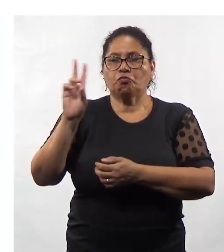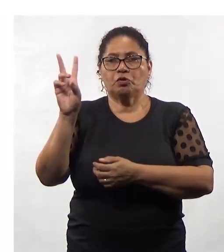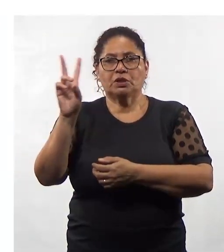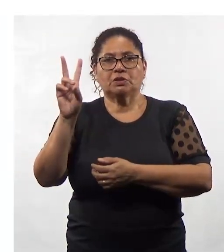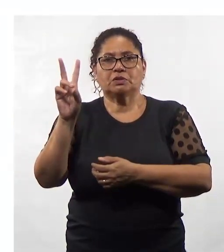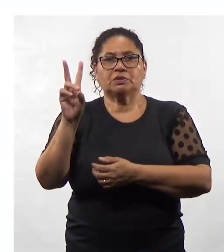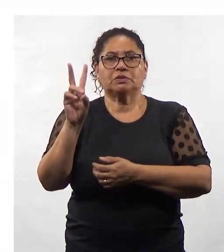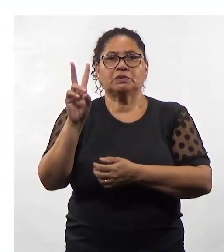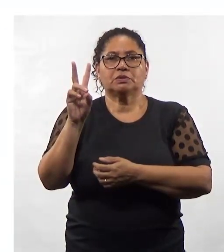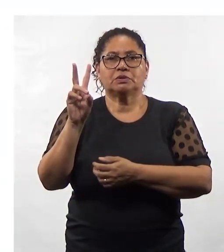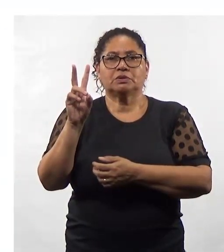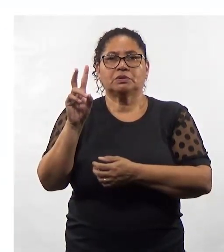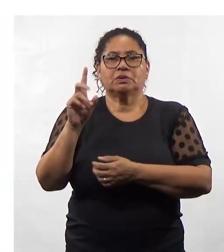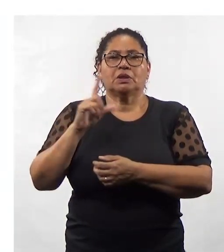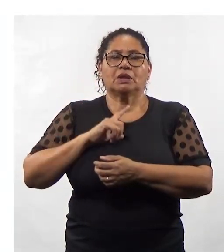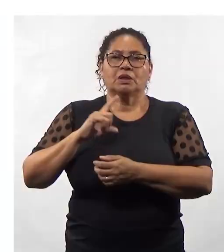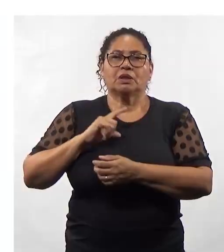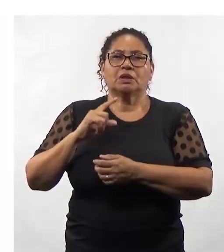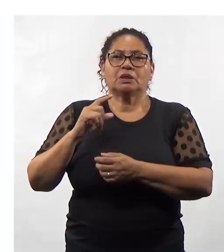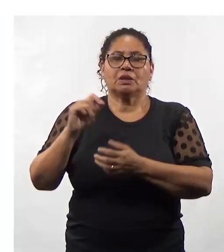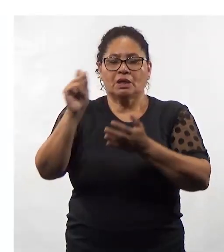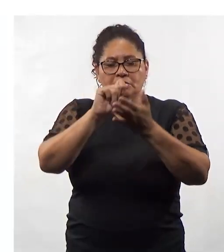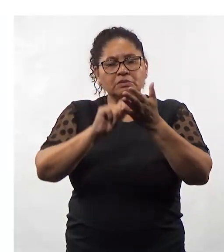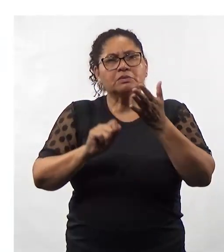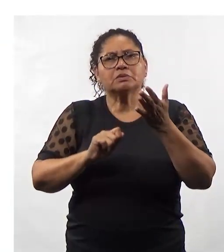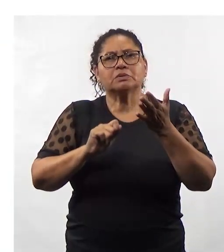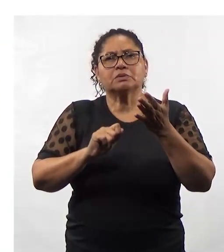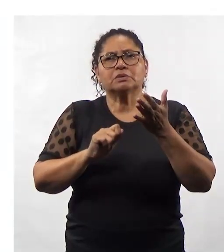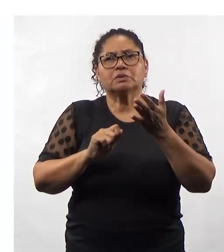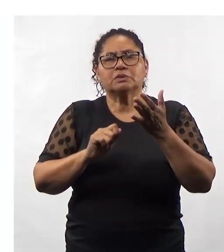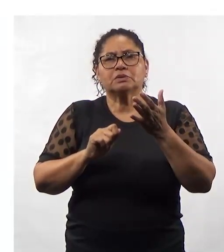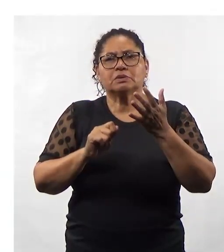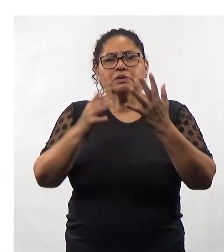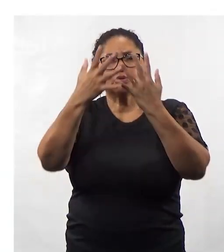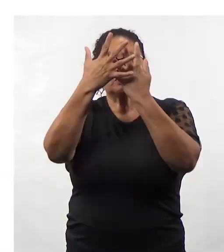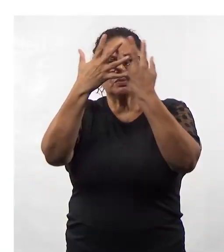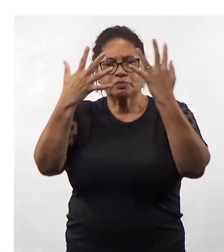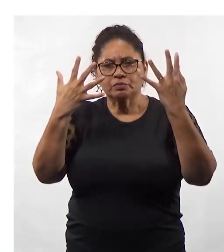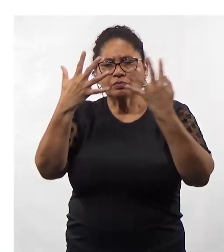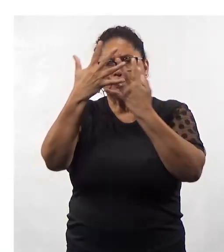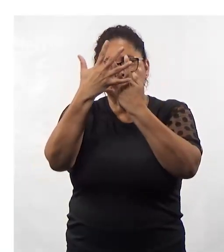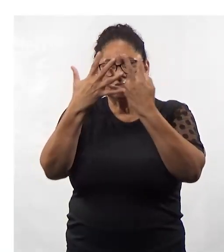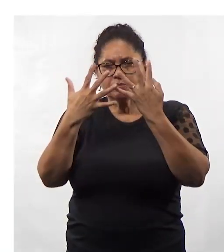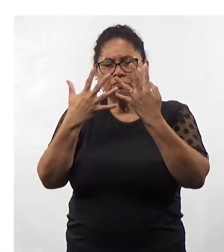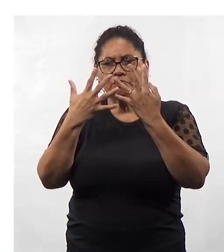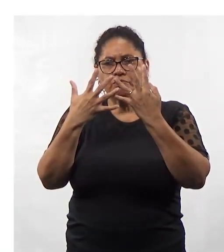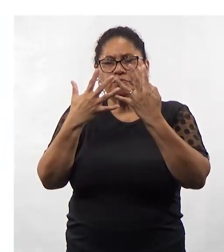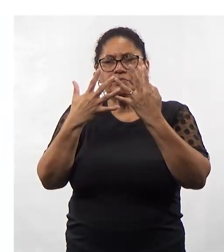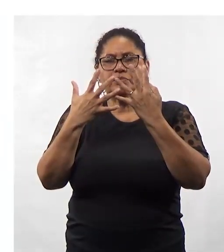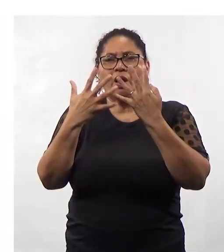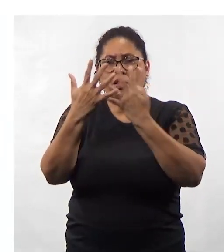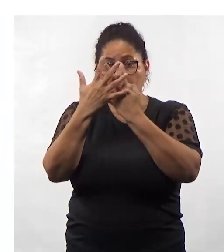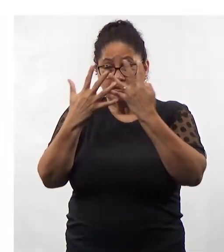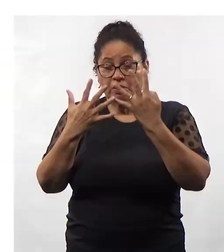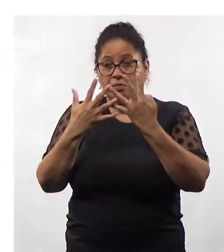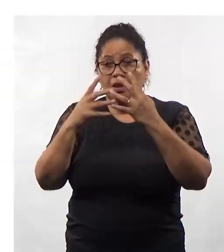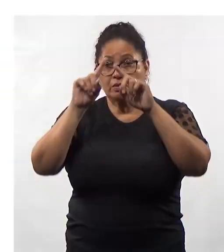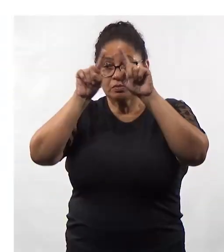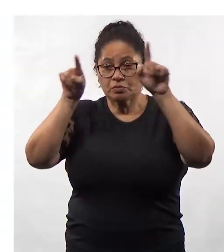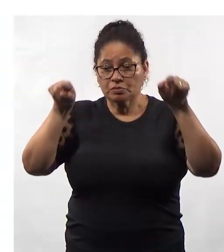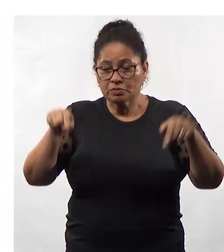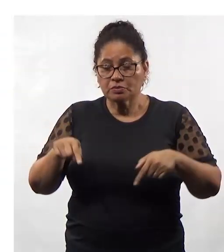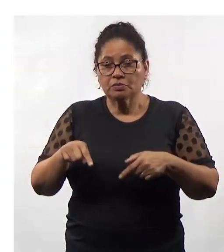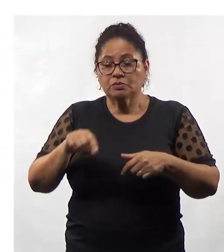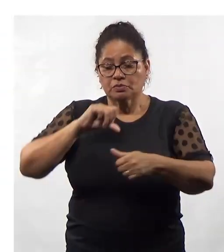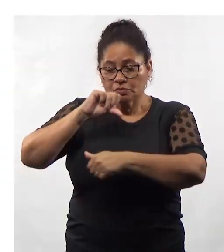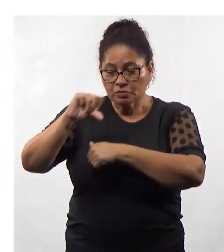critério, nós temos também, de novo, item, descrição. A nossa planilha, ela continua, a nossa tabelinha continua, o nosso